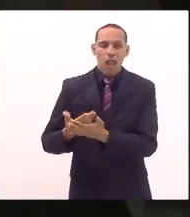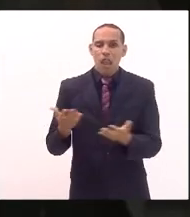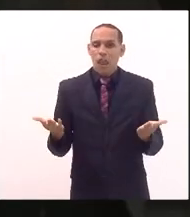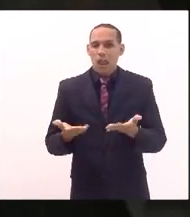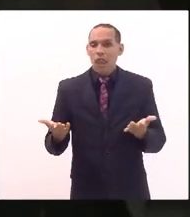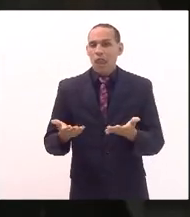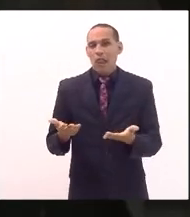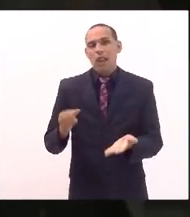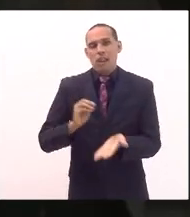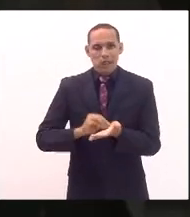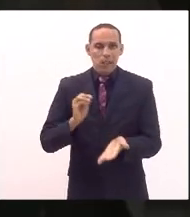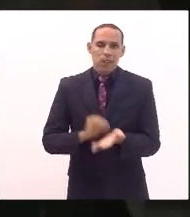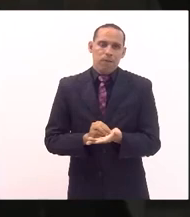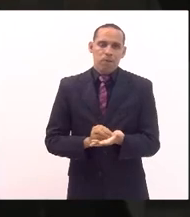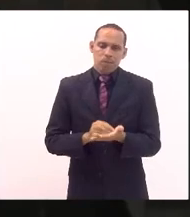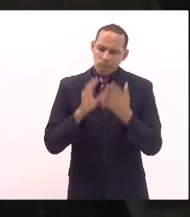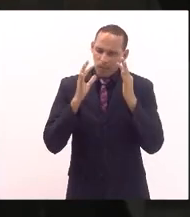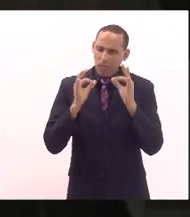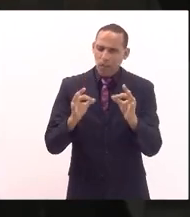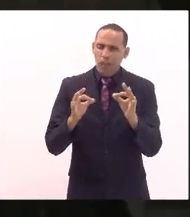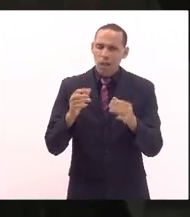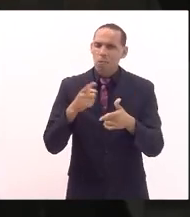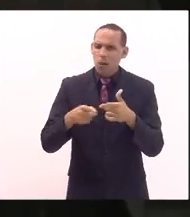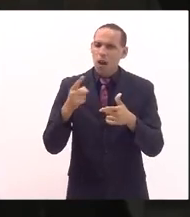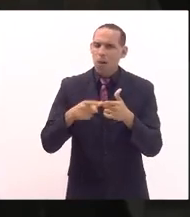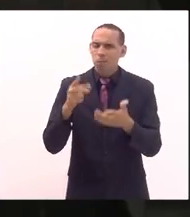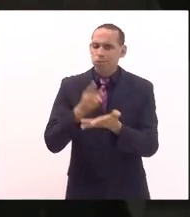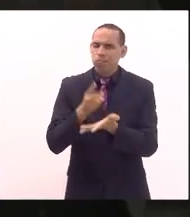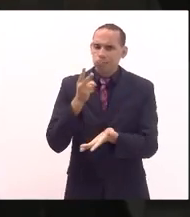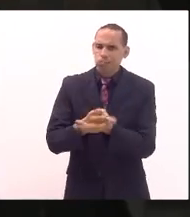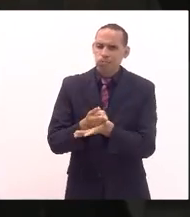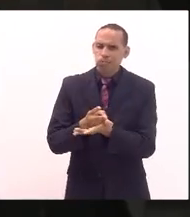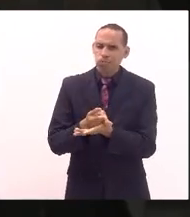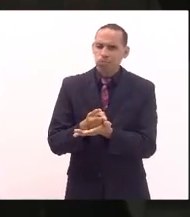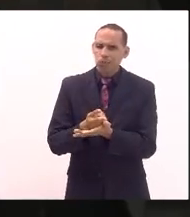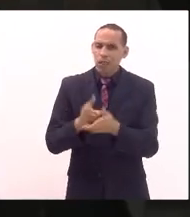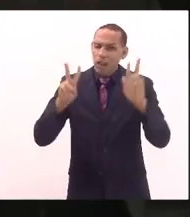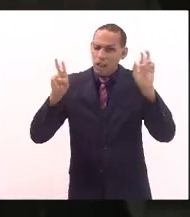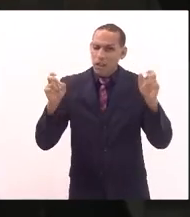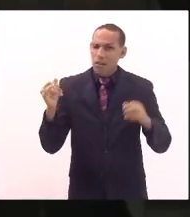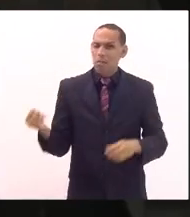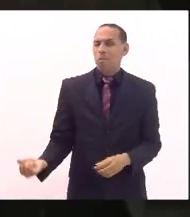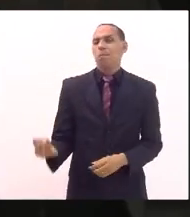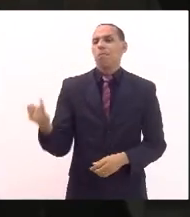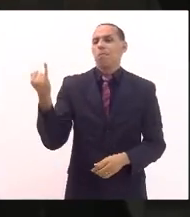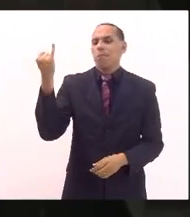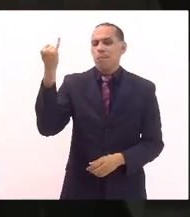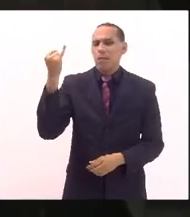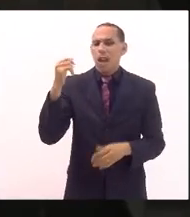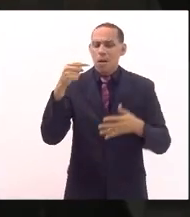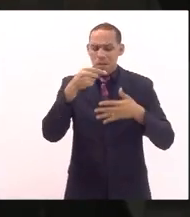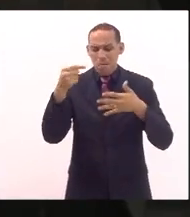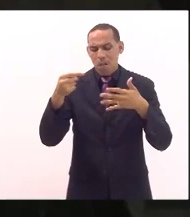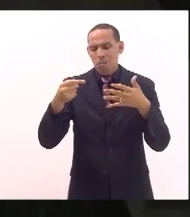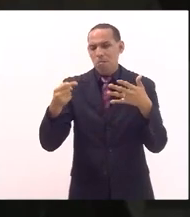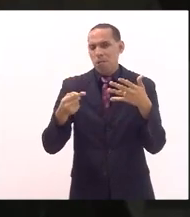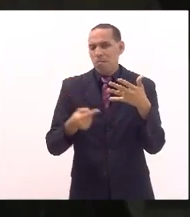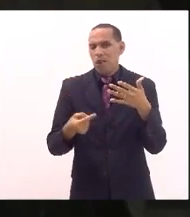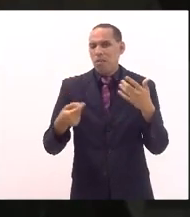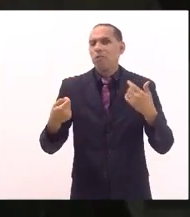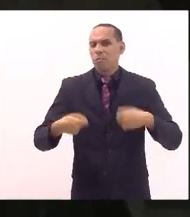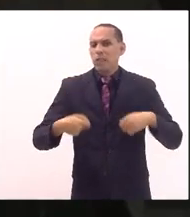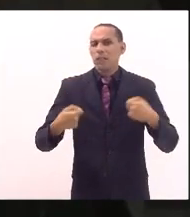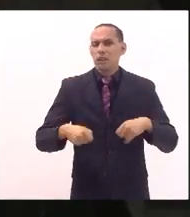e eu quero chamar atenção Para esse dilema para essa questão importante é para este conjunto de questões importantes que